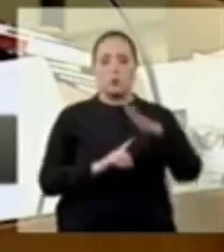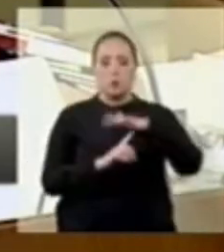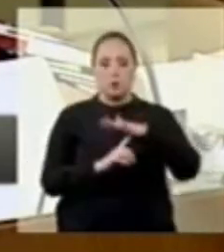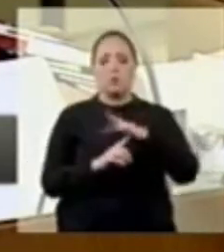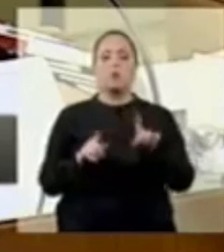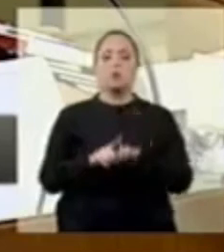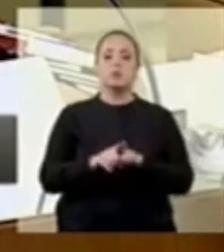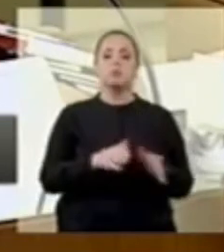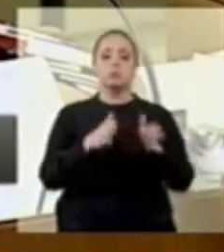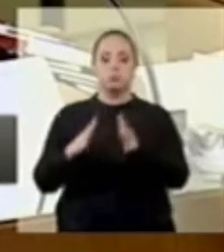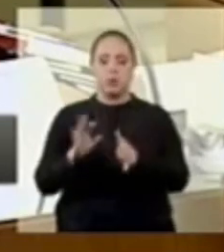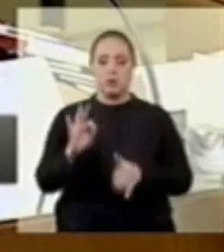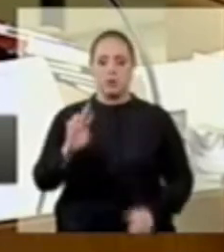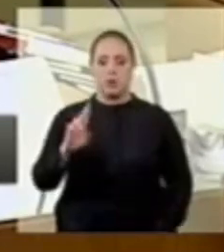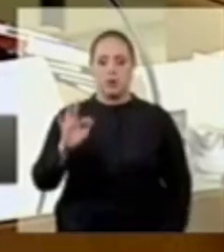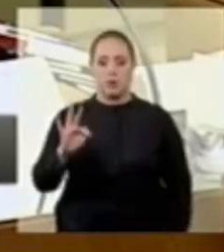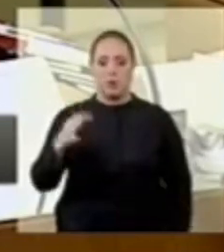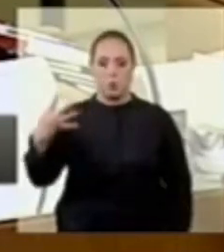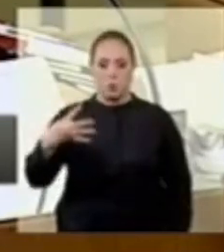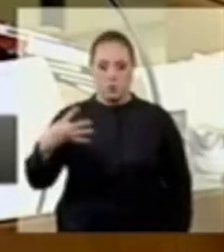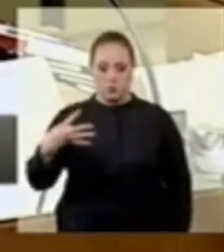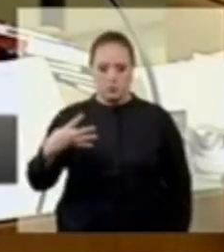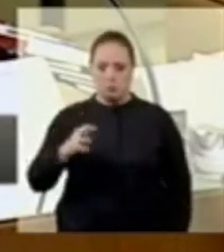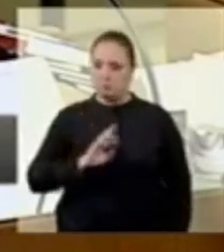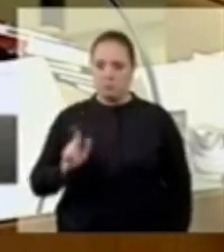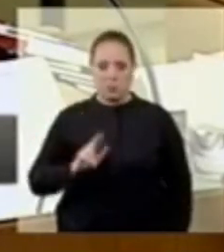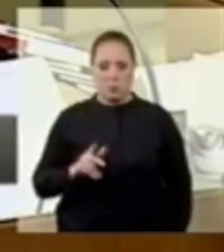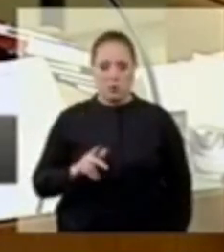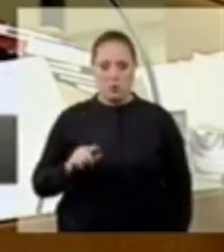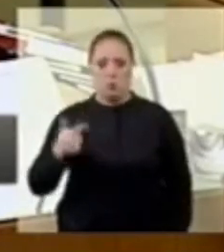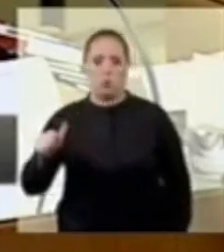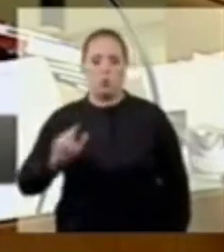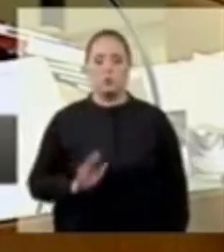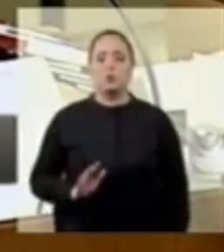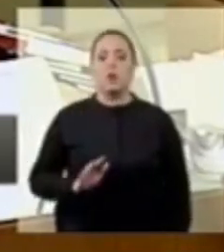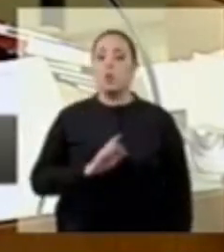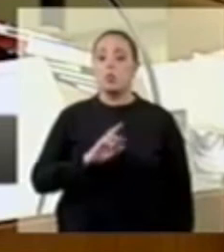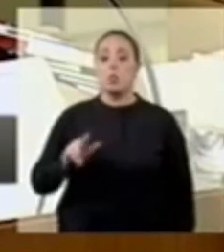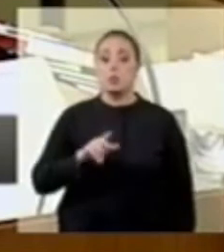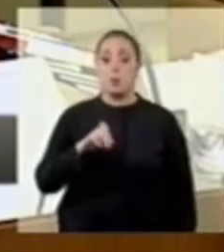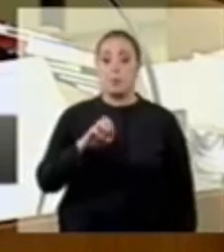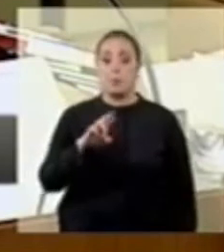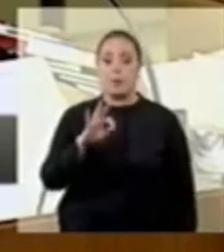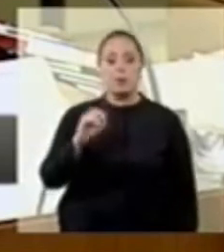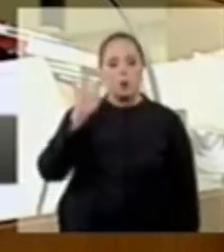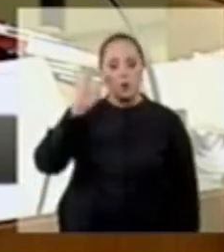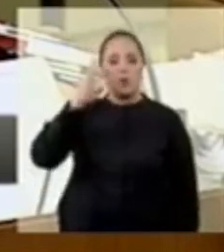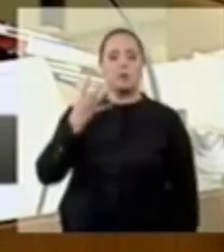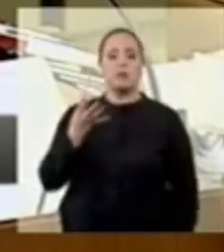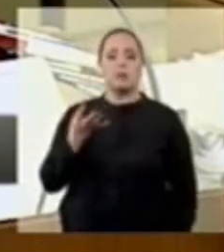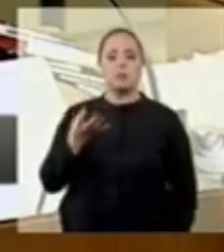da 4ª região que não é o mérito da decisão que está sendo